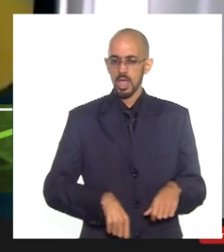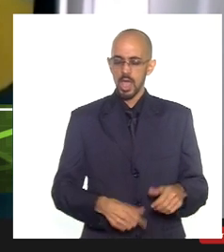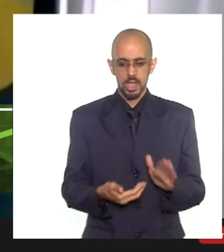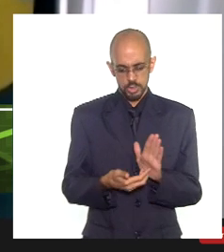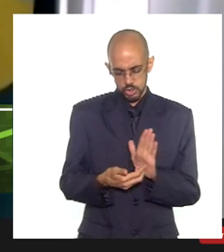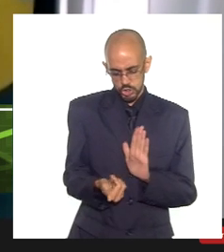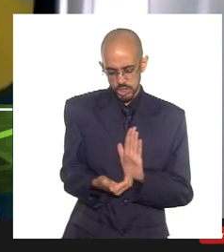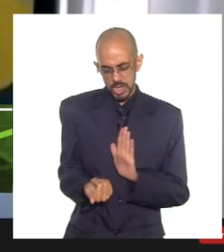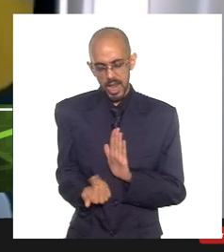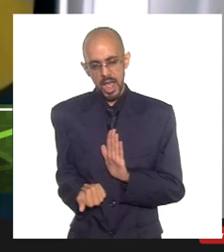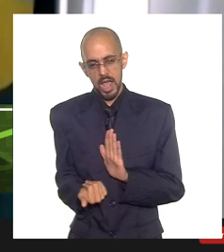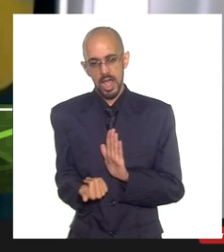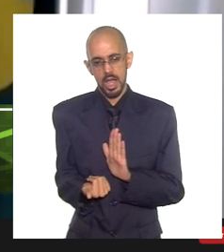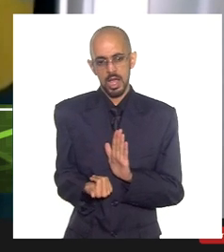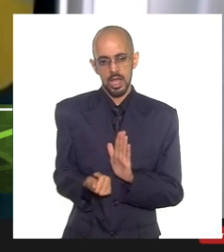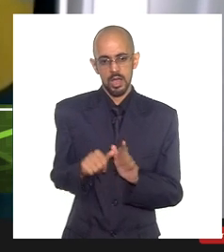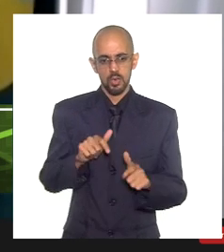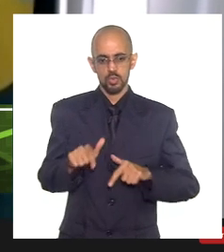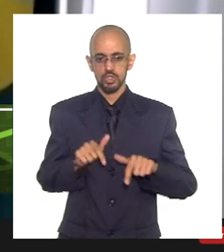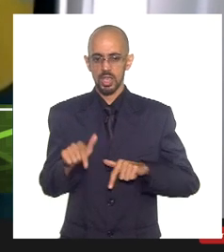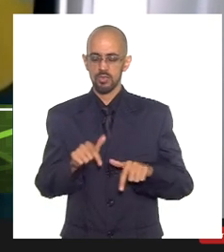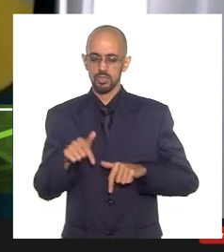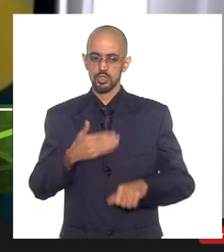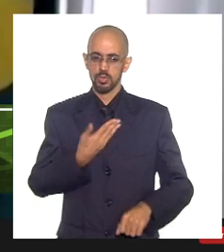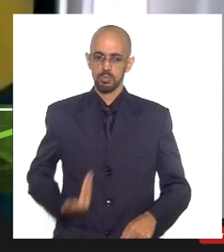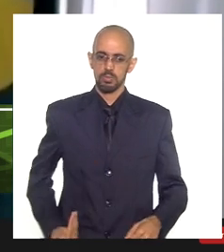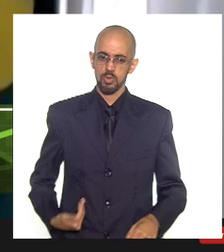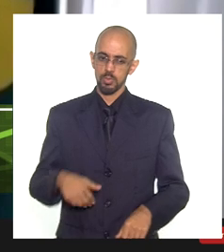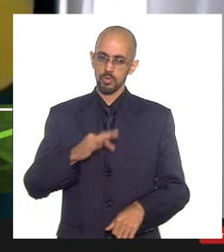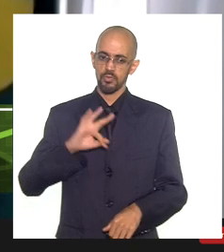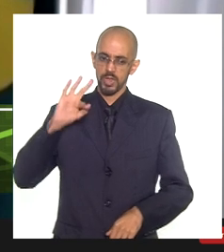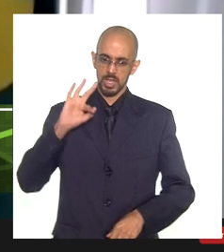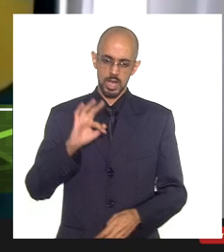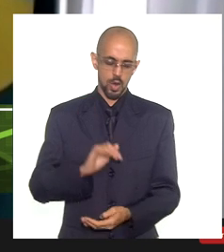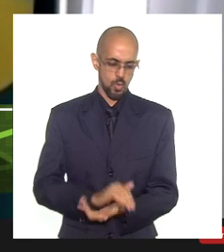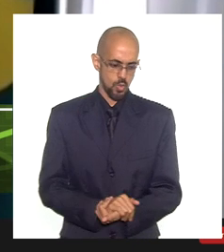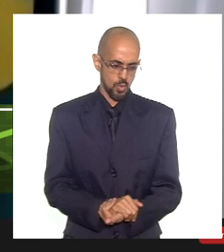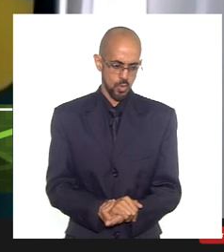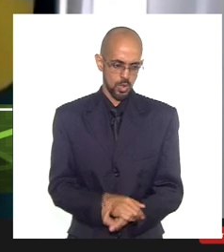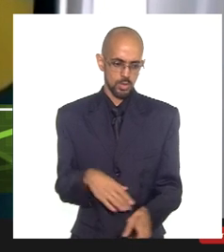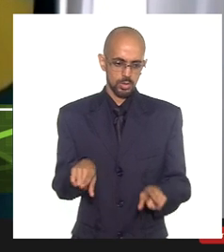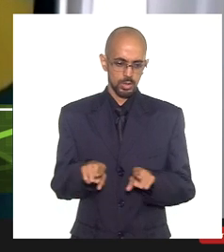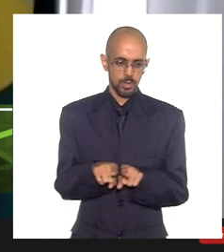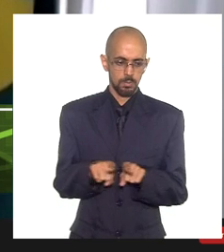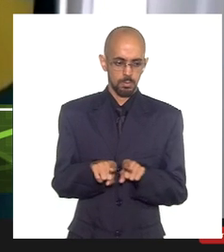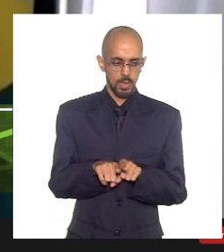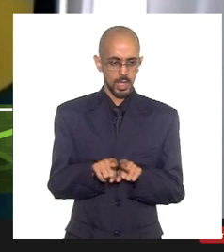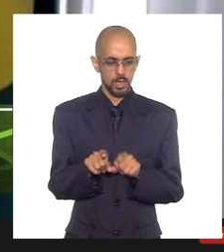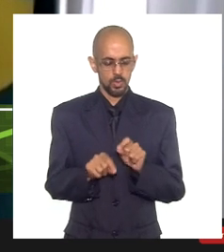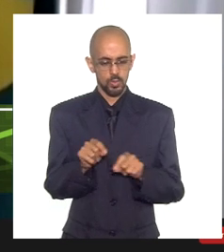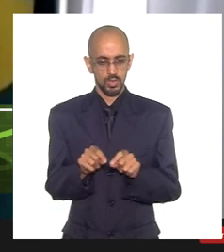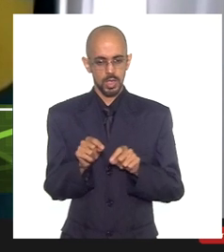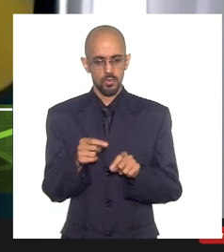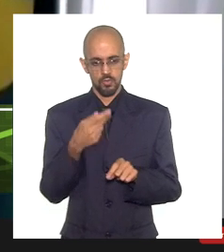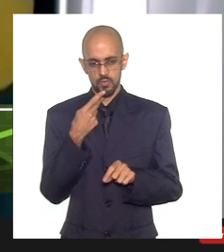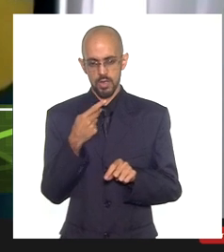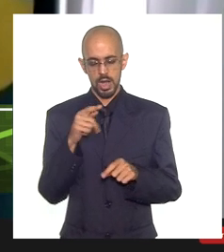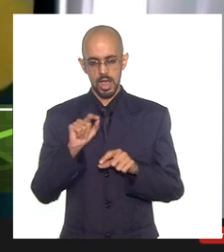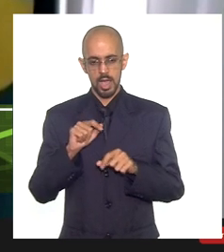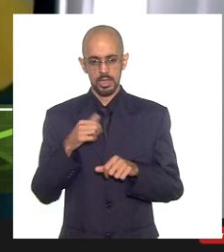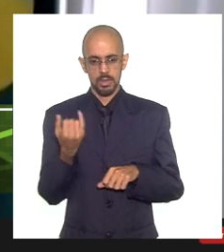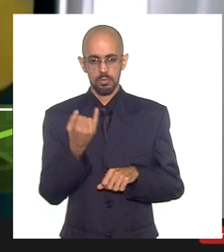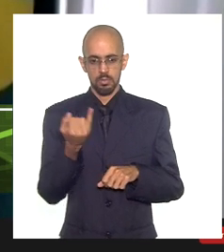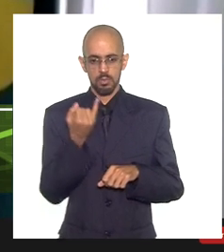grande parte do serviço público federal ao mesmo tempo ressaltar aqui a